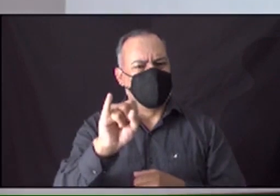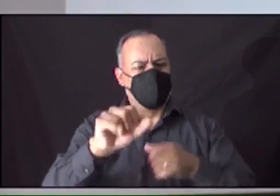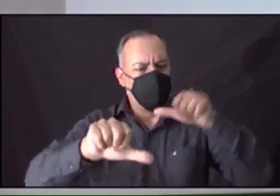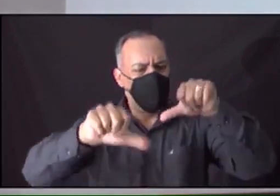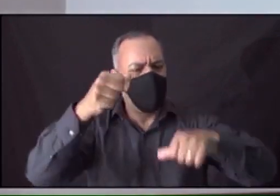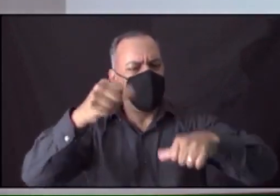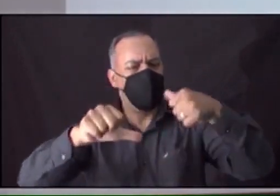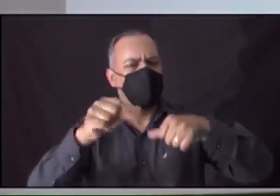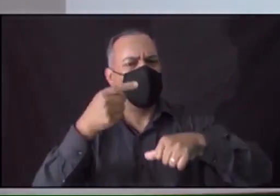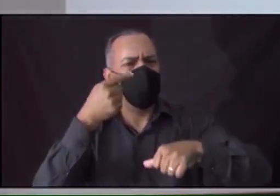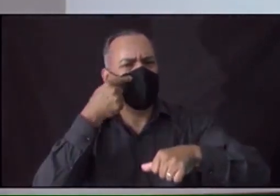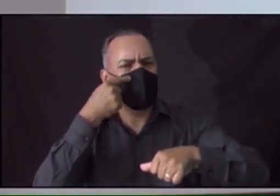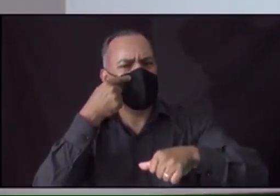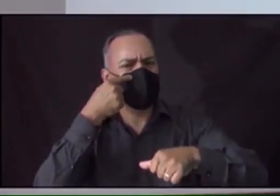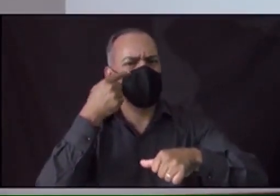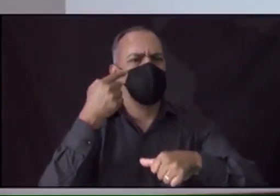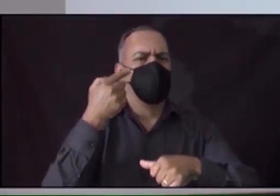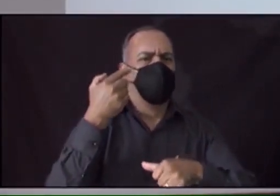com relação a